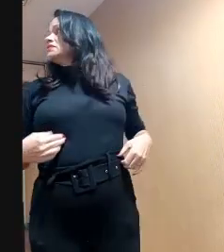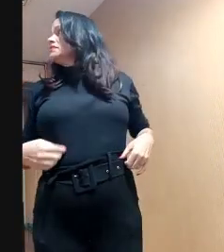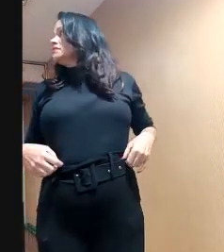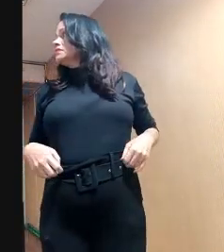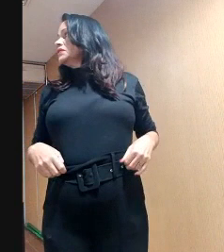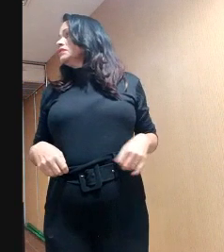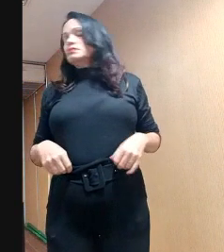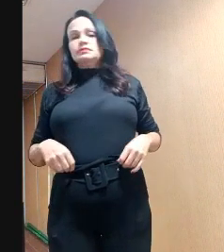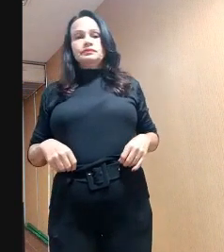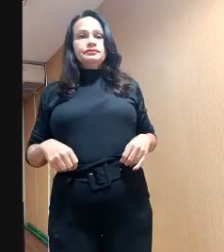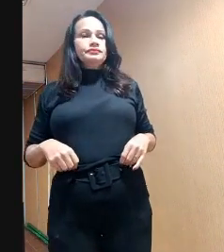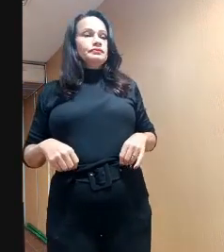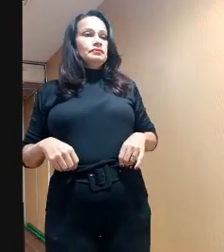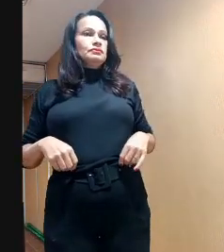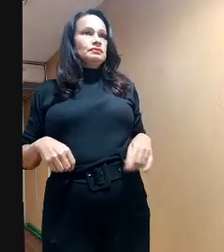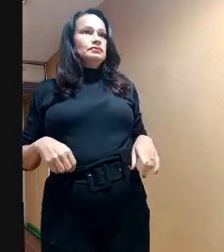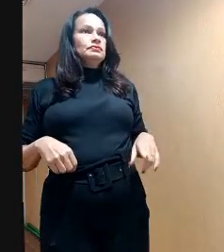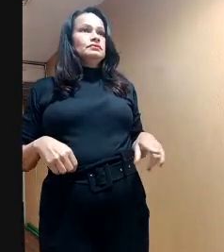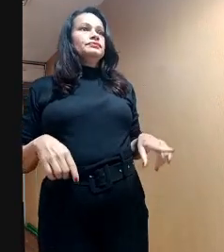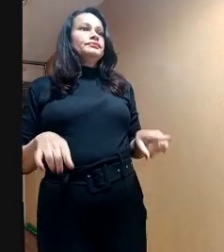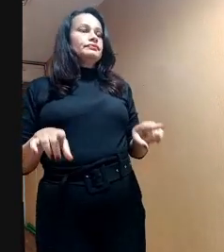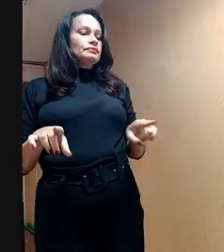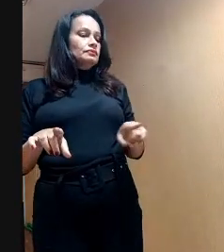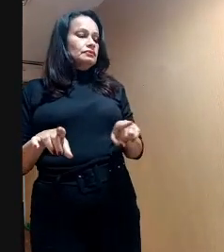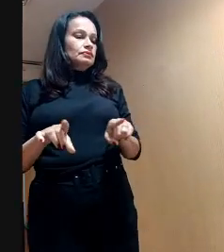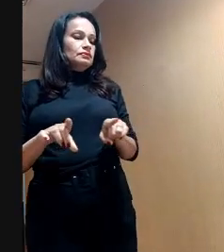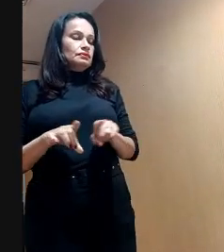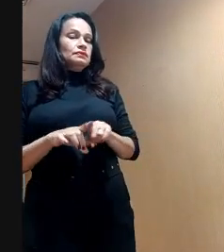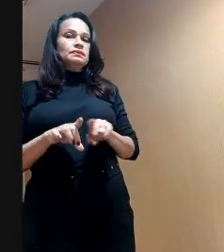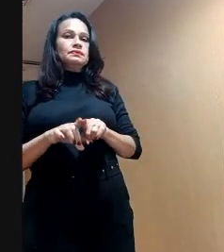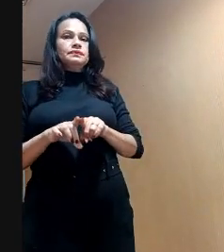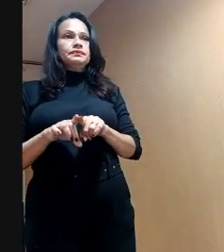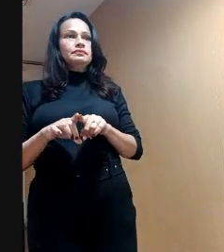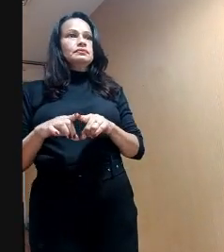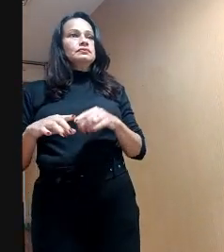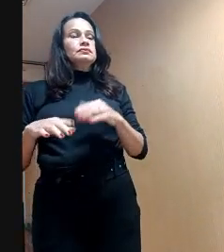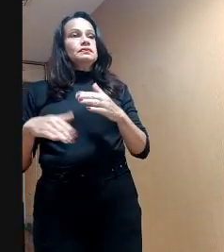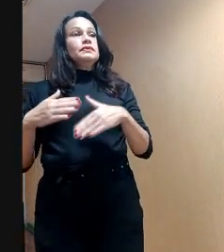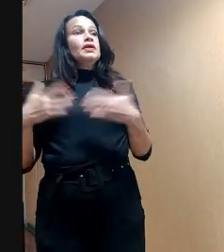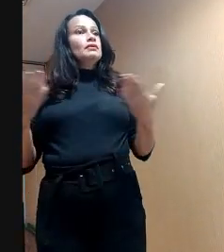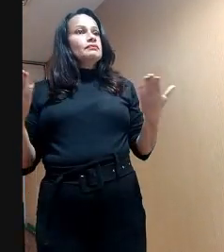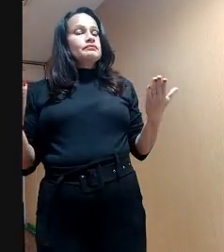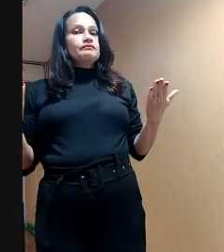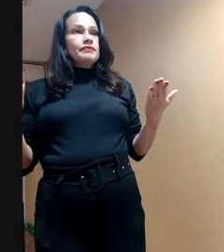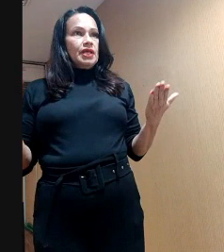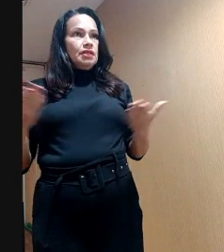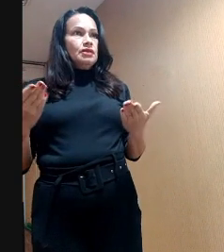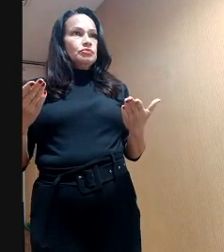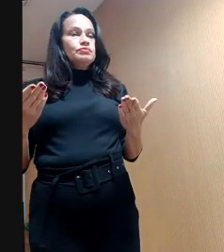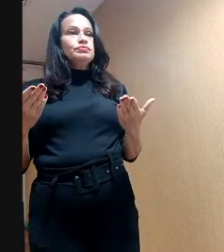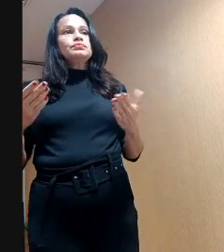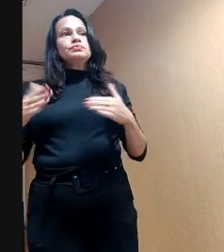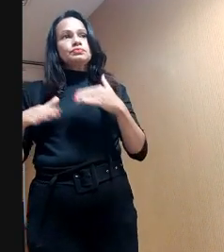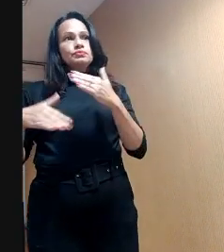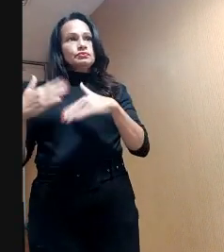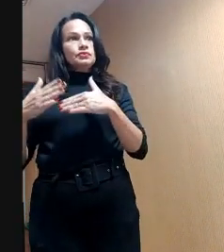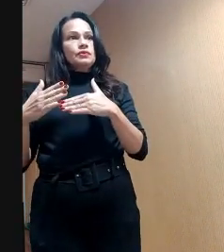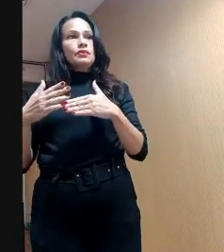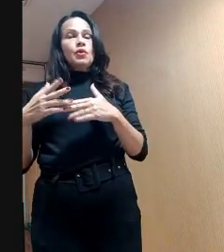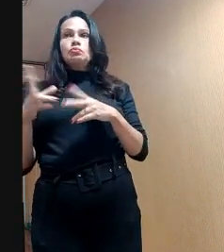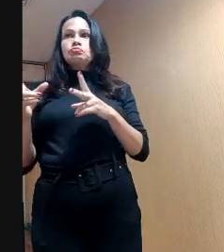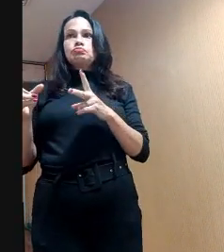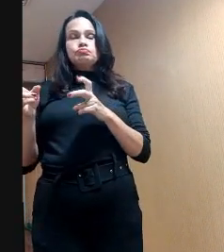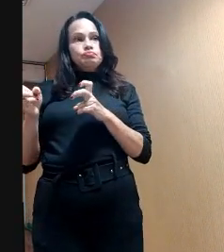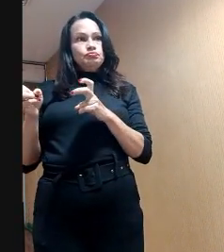ação também do ponto de vista de transformação. Então, nesse procedimento, quando nós observamos